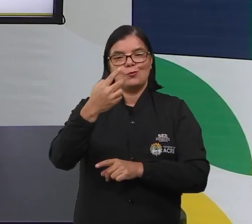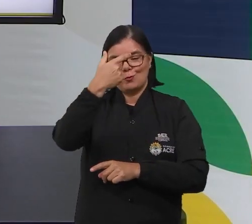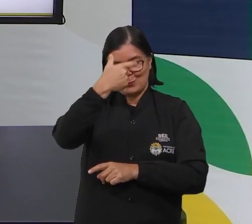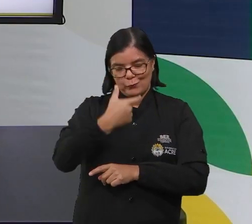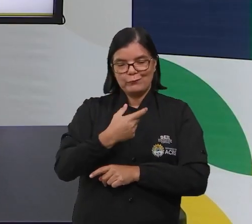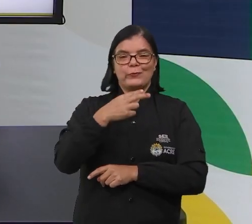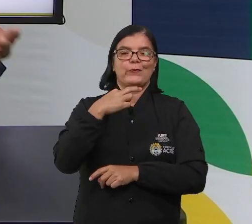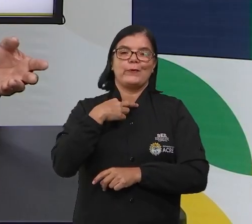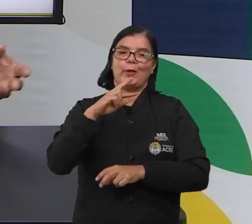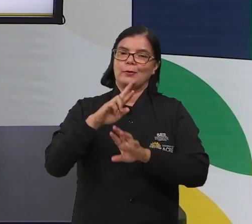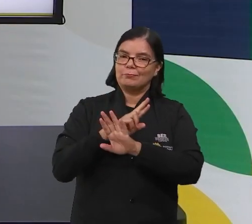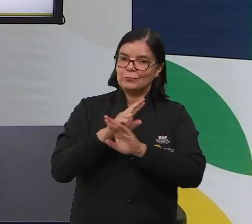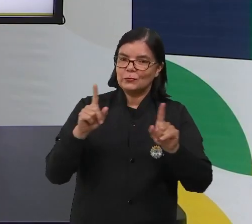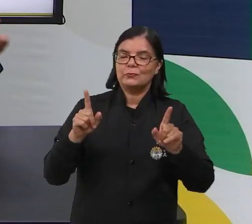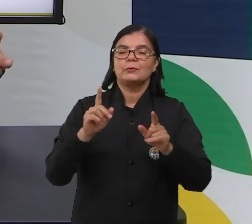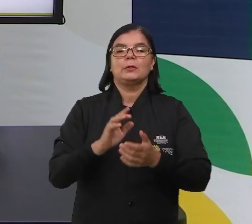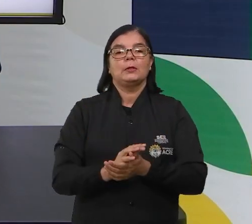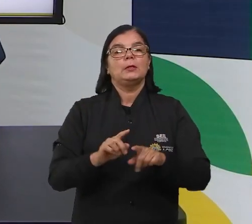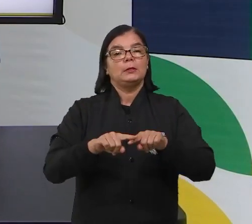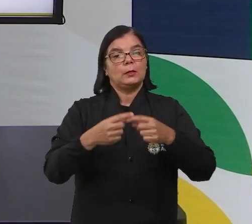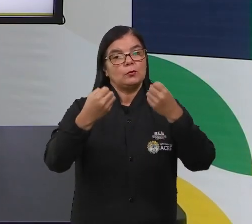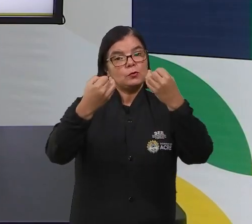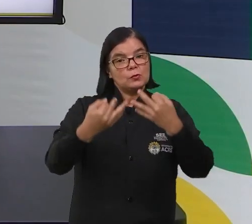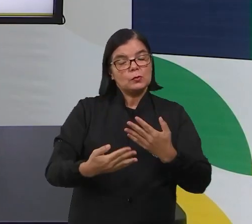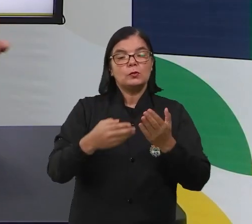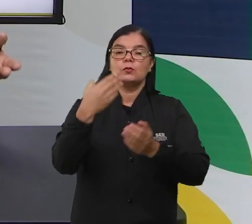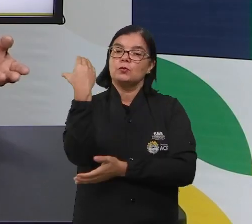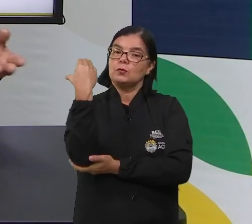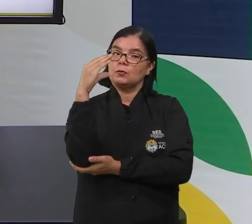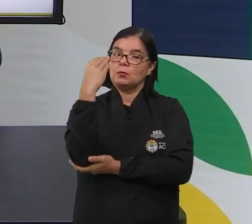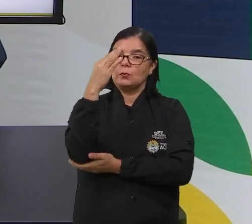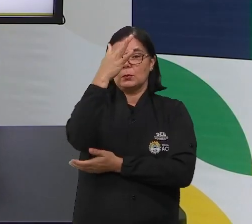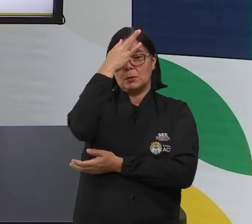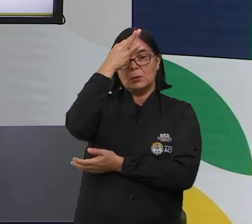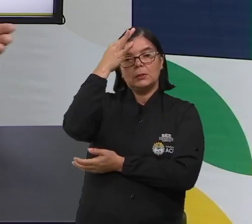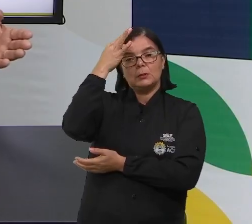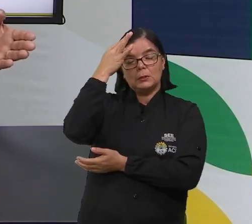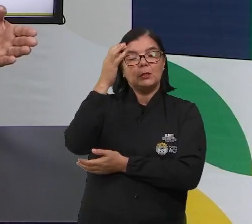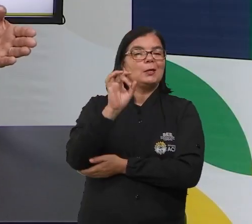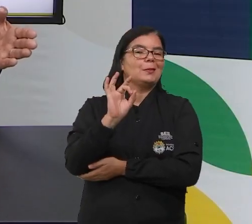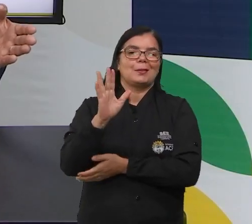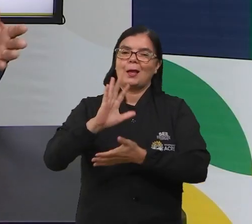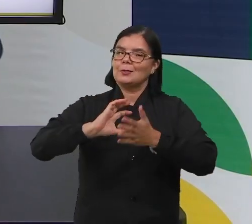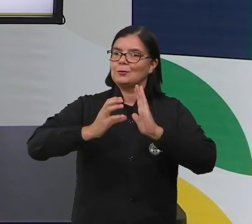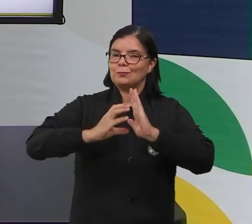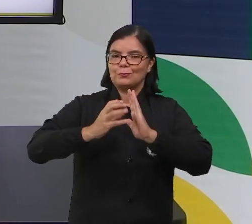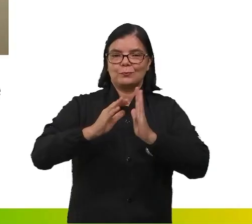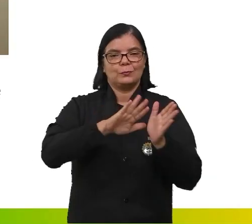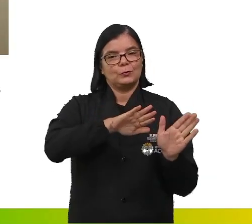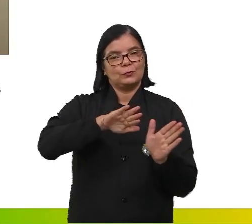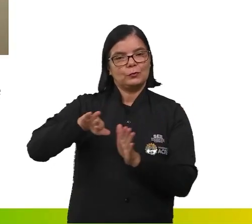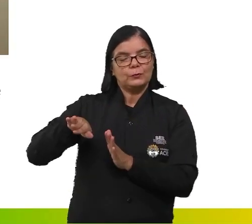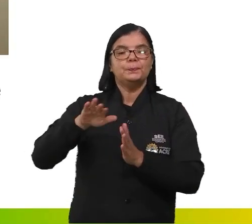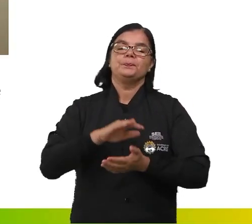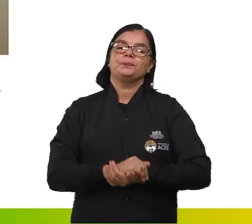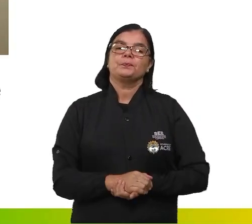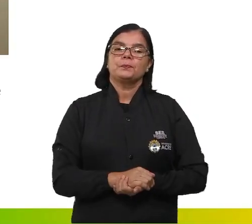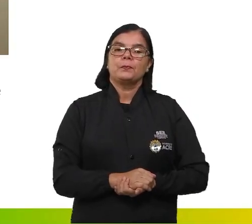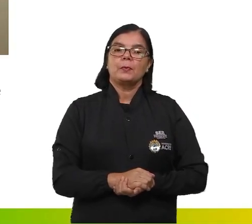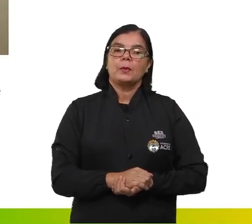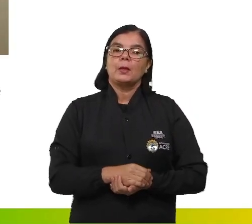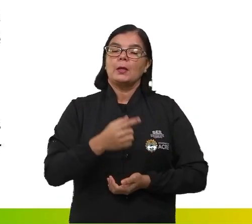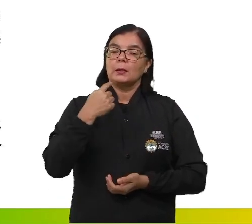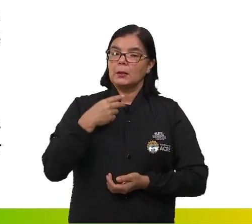forma não devida. E aqui se trata de ciência e de filosofia e não de partidarismo. Bom, então,